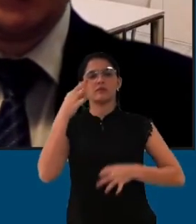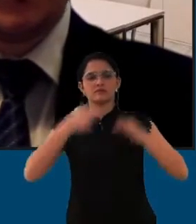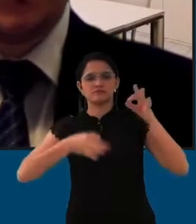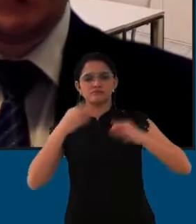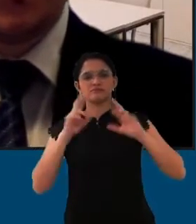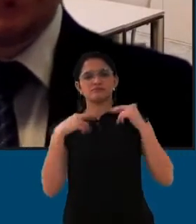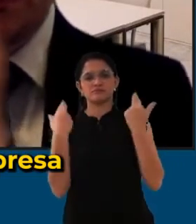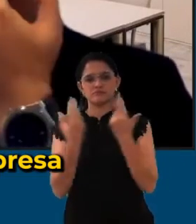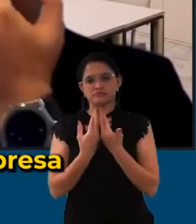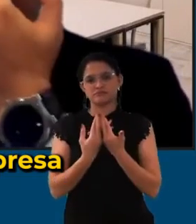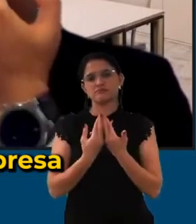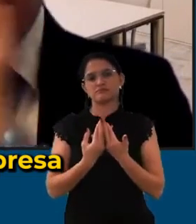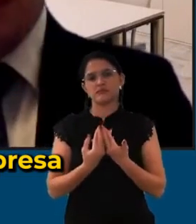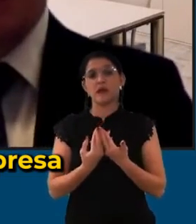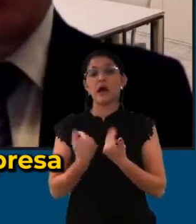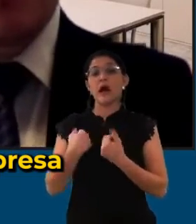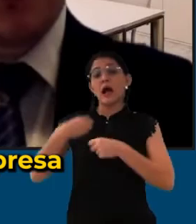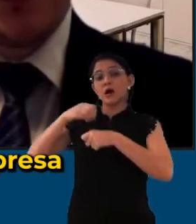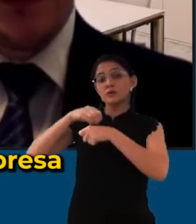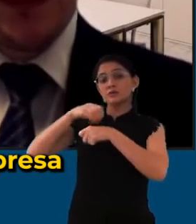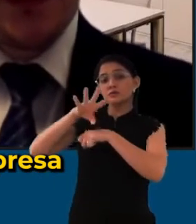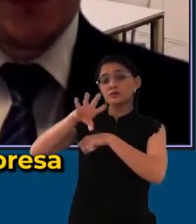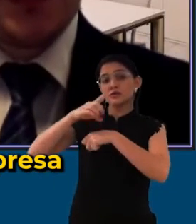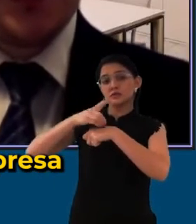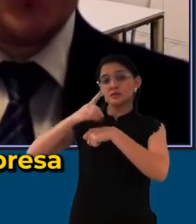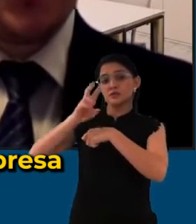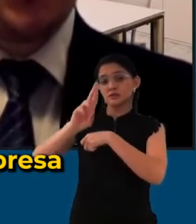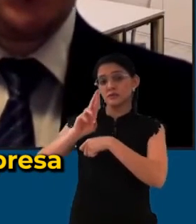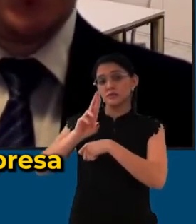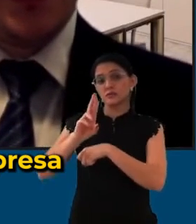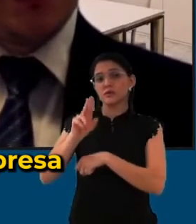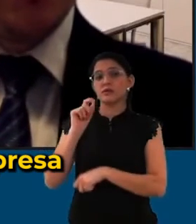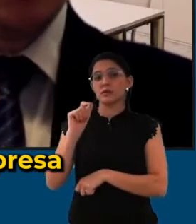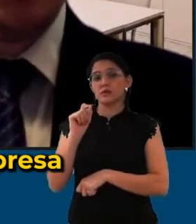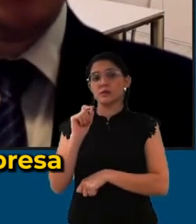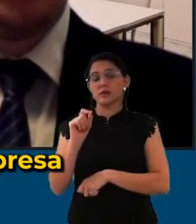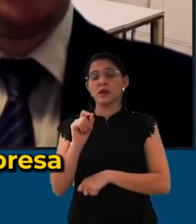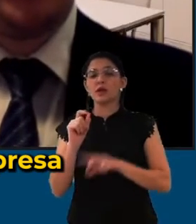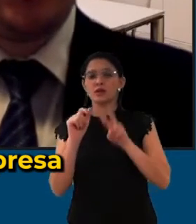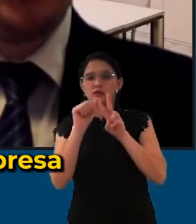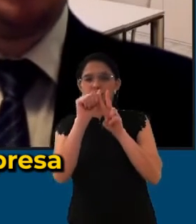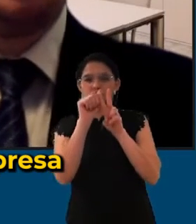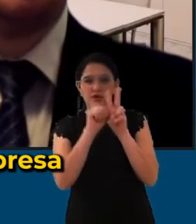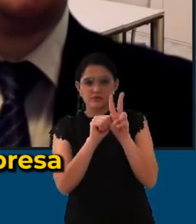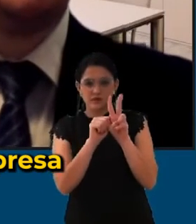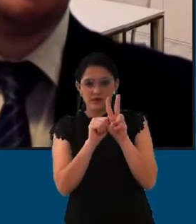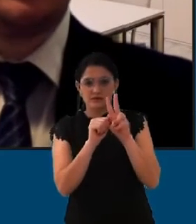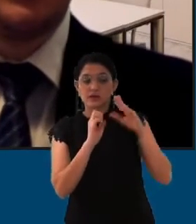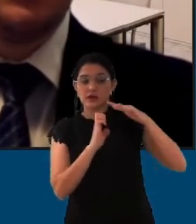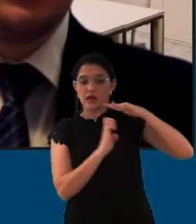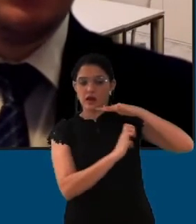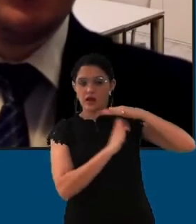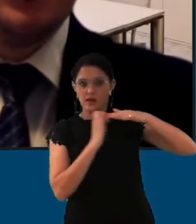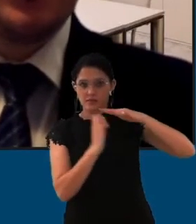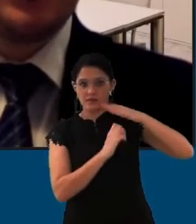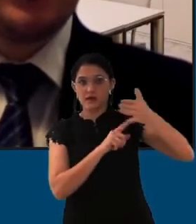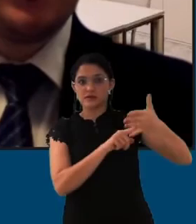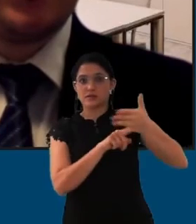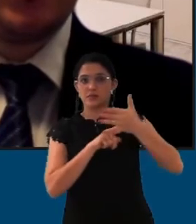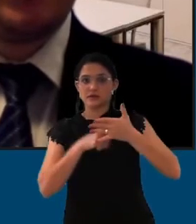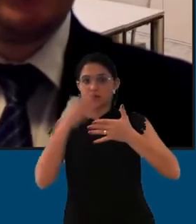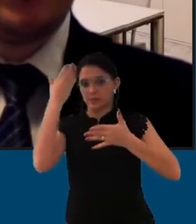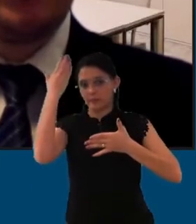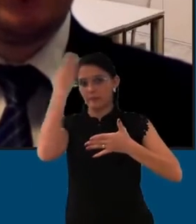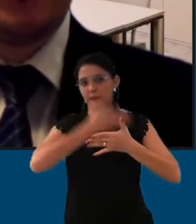Aí eu vou sugerir, doutora Cristina, o seguinte: 2 meses para a empresa apresentar nos autos, né,